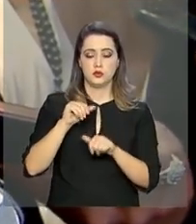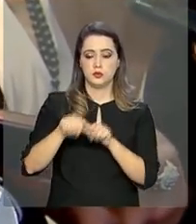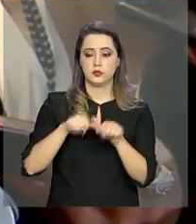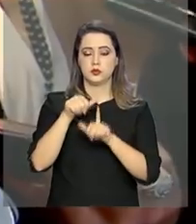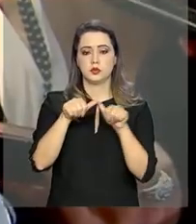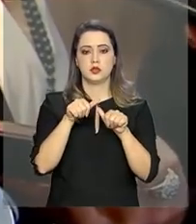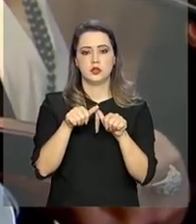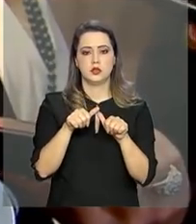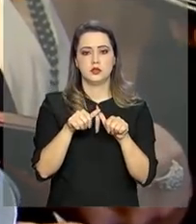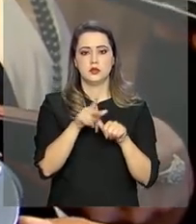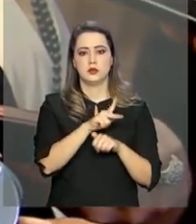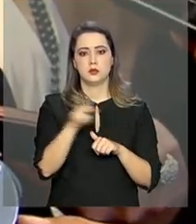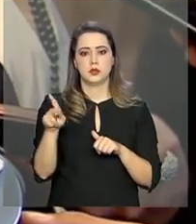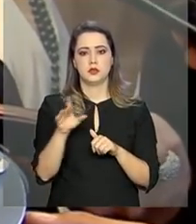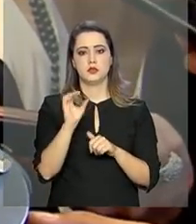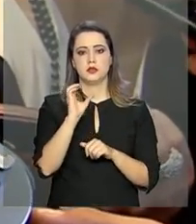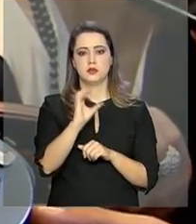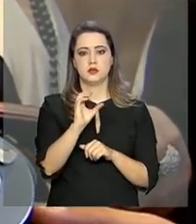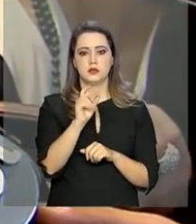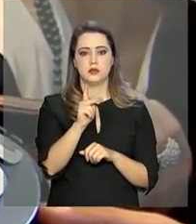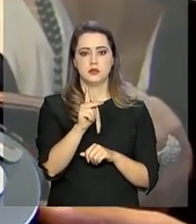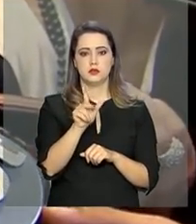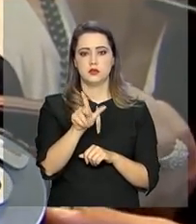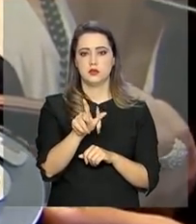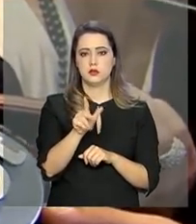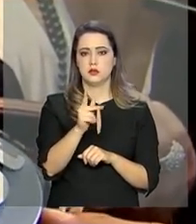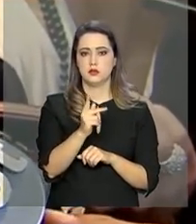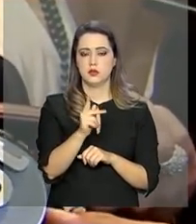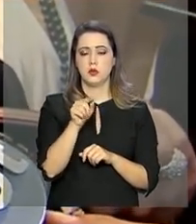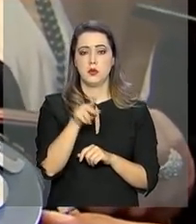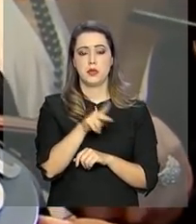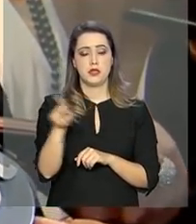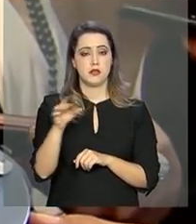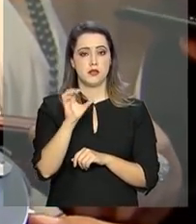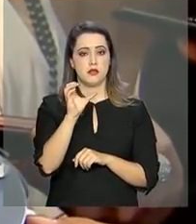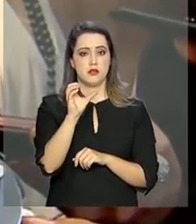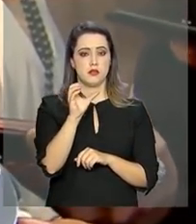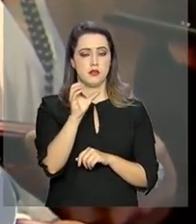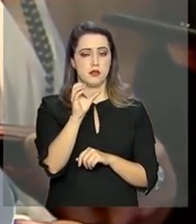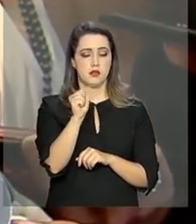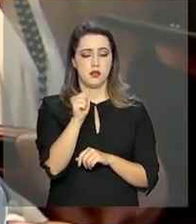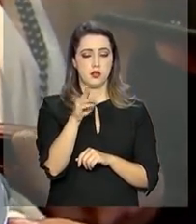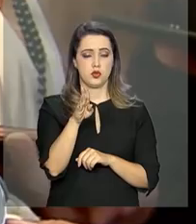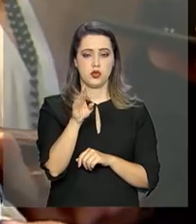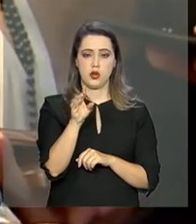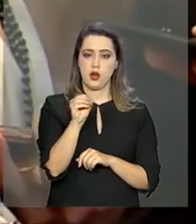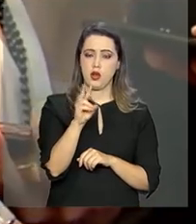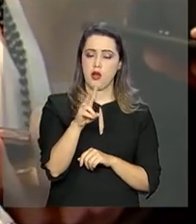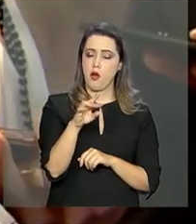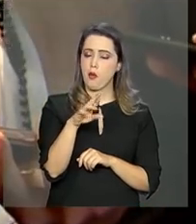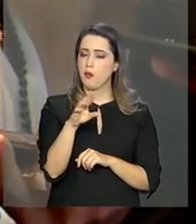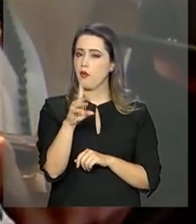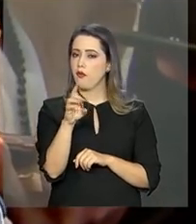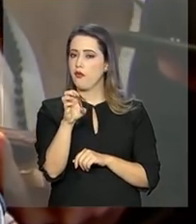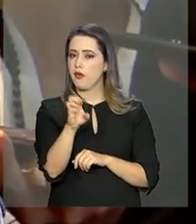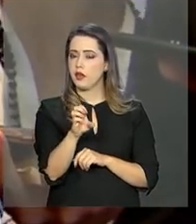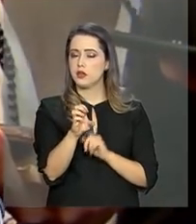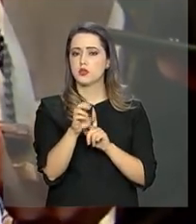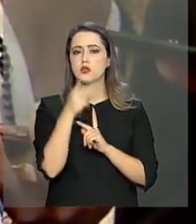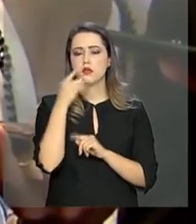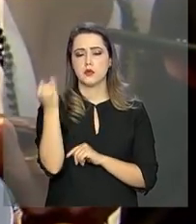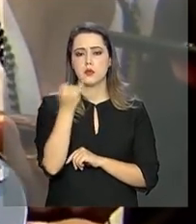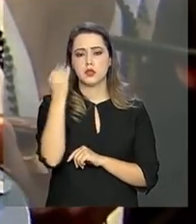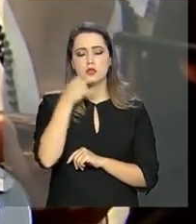da cplp para o presidente de cabo verde houve oportunidade z da integração especialidade